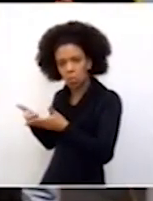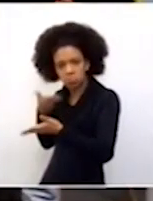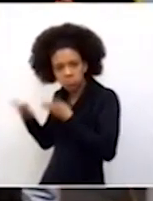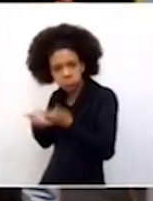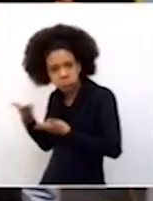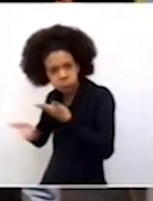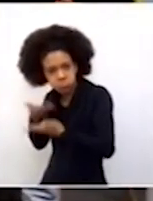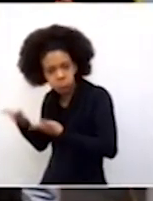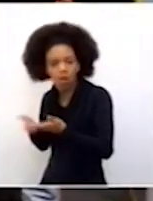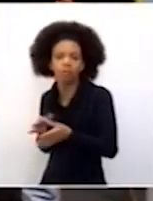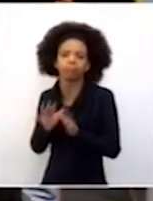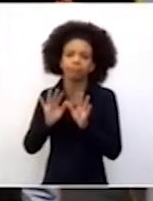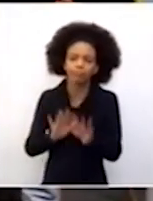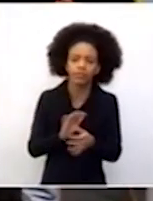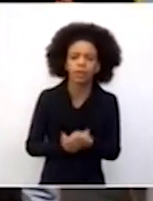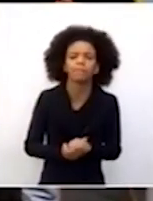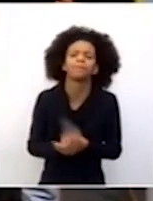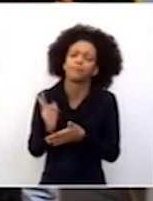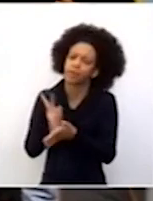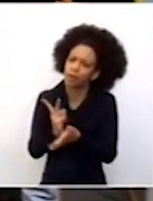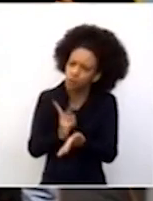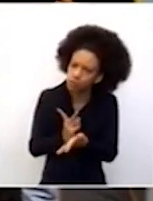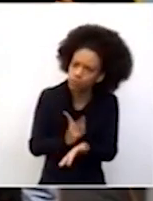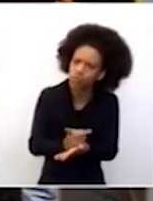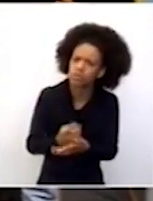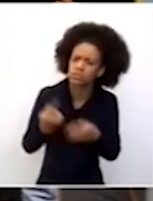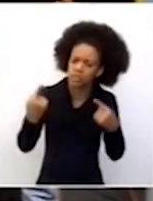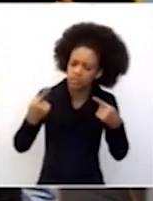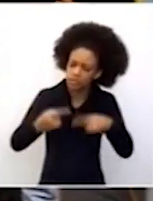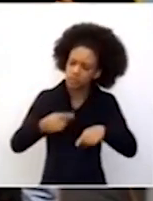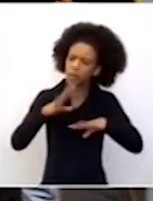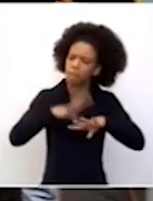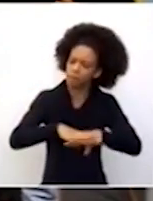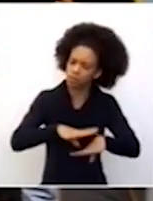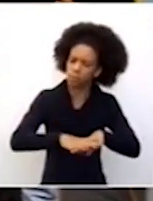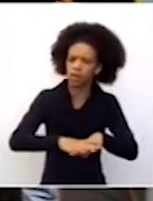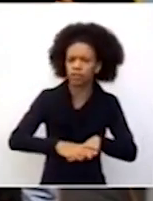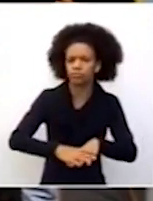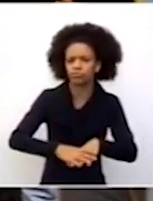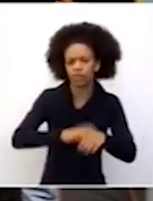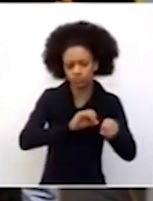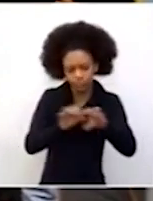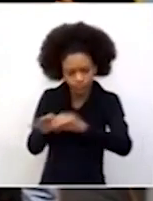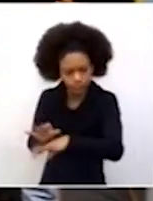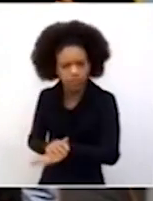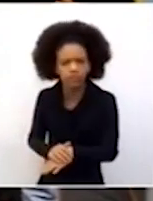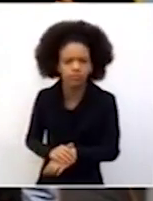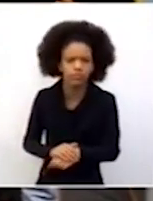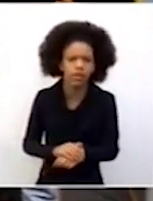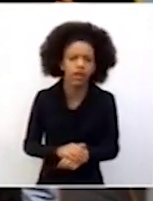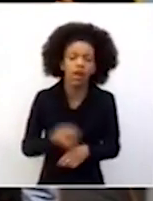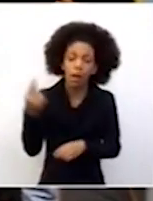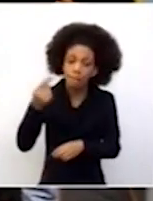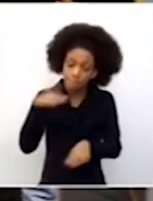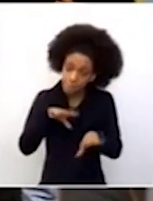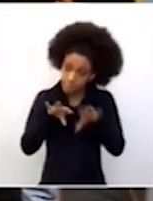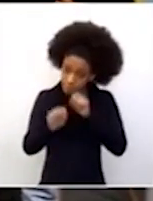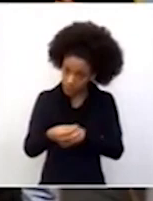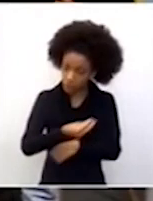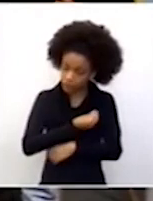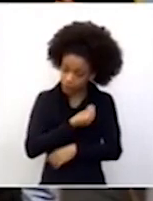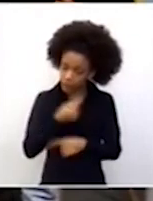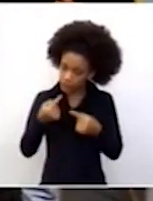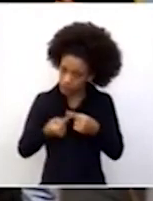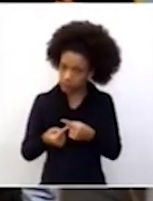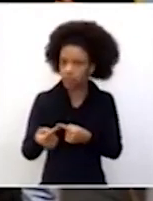né, continuando essa questão da matemática nos anos iniciais, como nesse primeiro ATPC aqui nós estamos vivendo essa semana